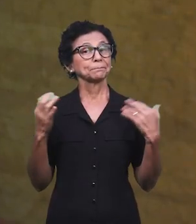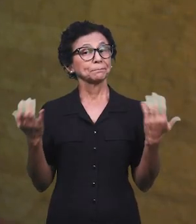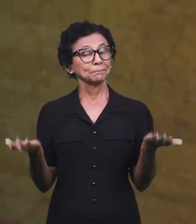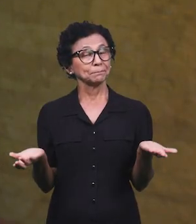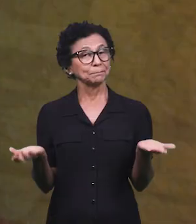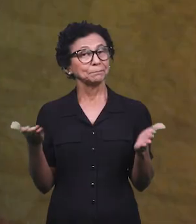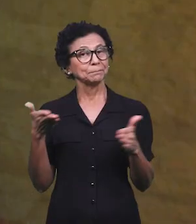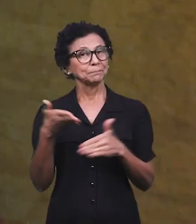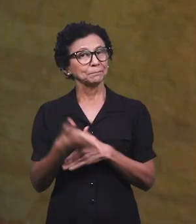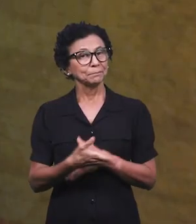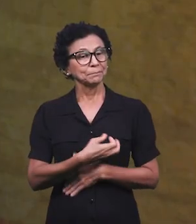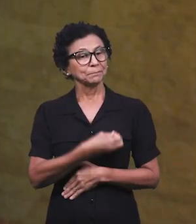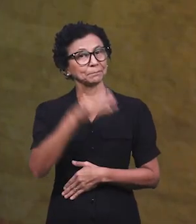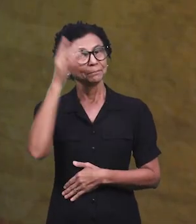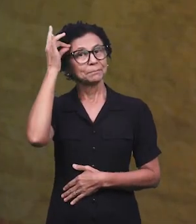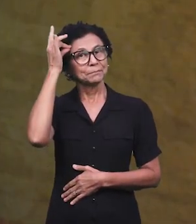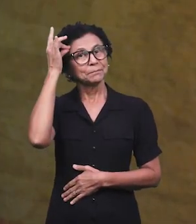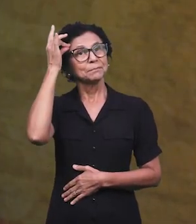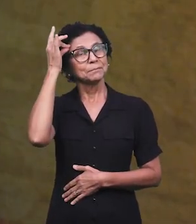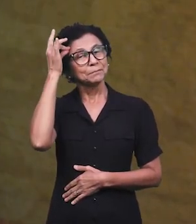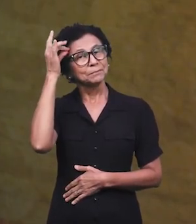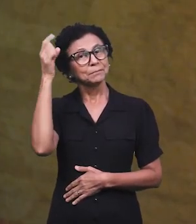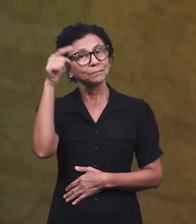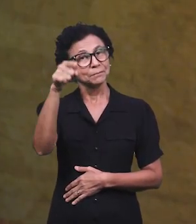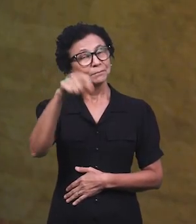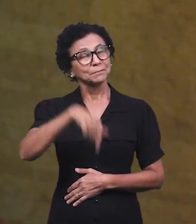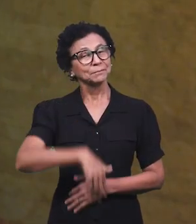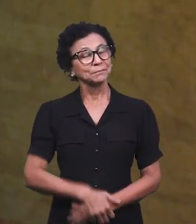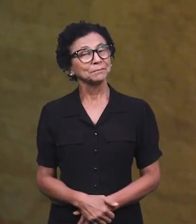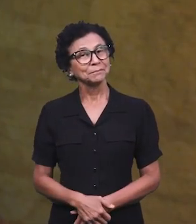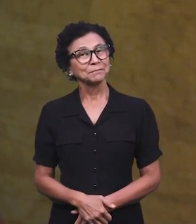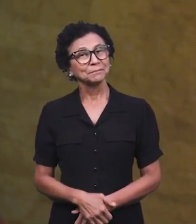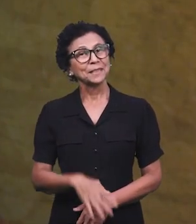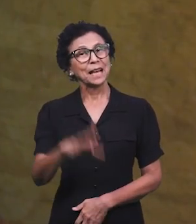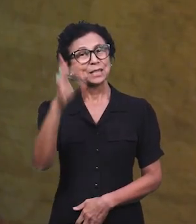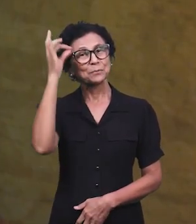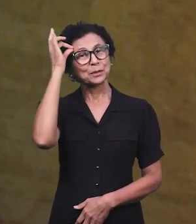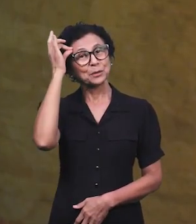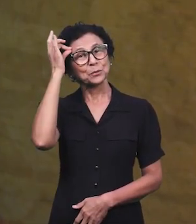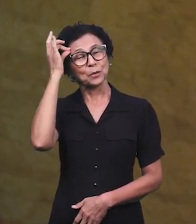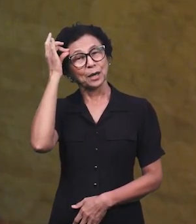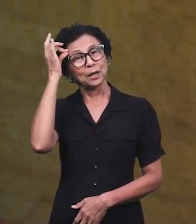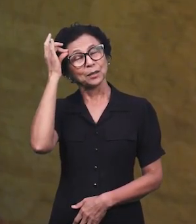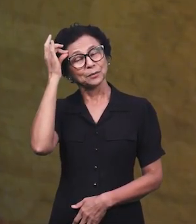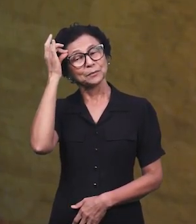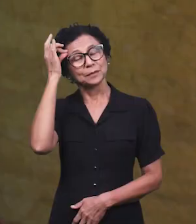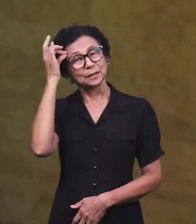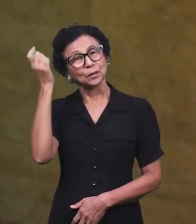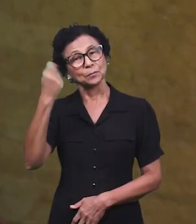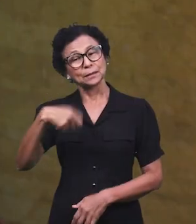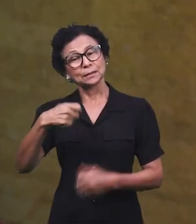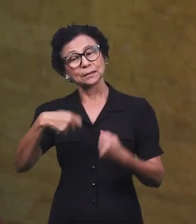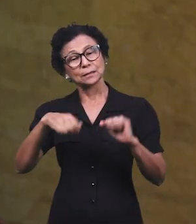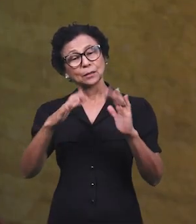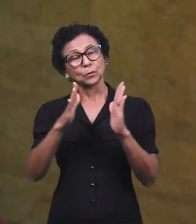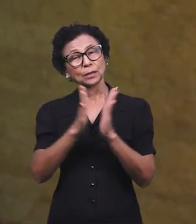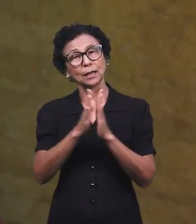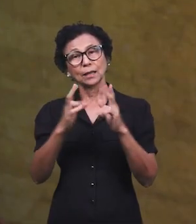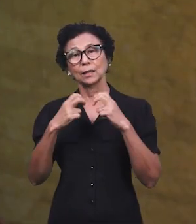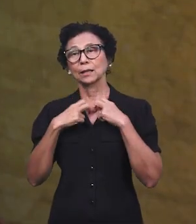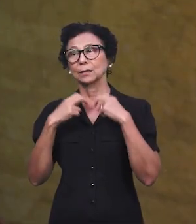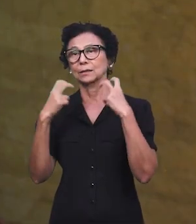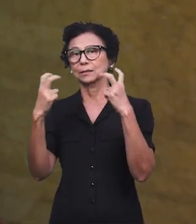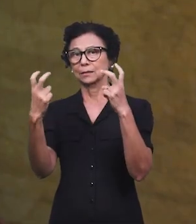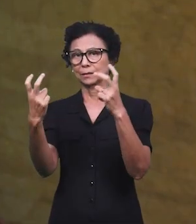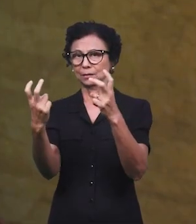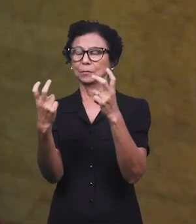aspecto espiritual, né? Se você é espiritual, vai se resolver espiritualmente, na oração, no clamor, para que